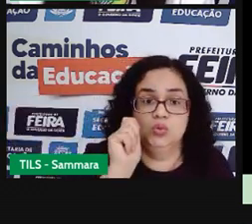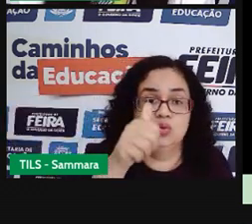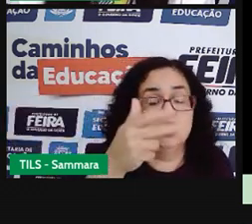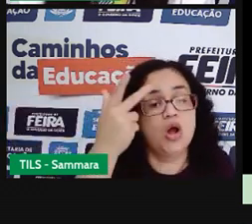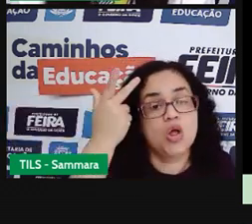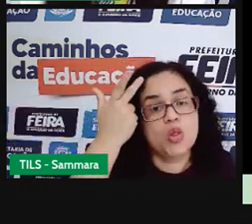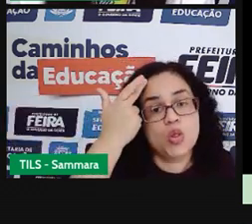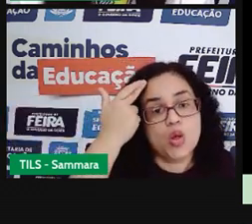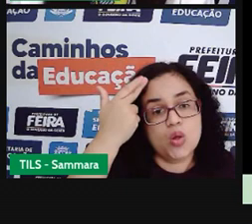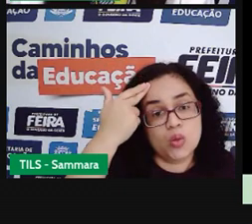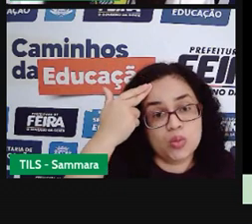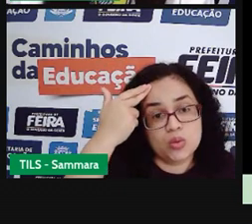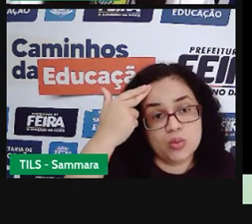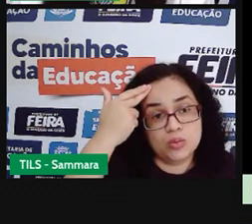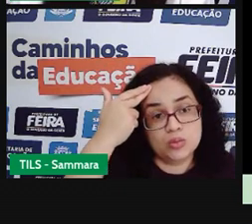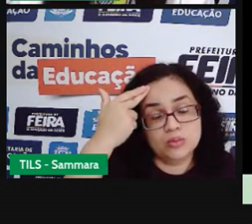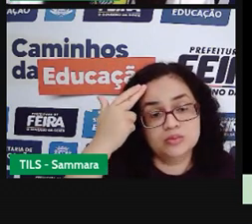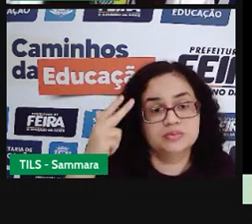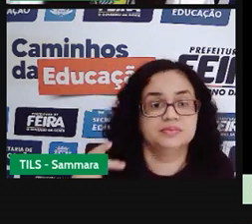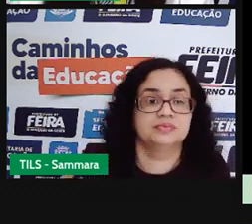um dado